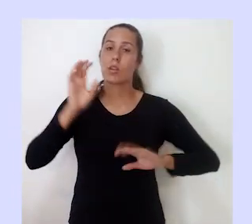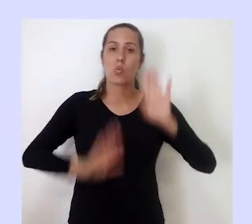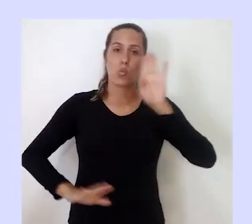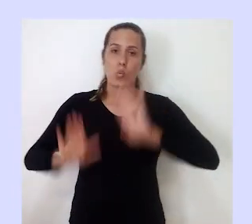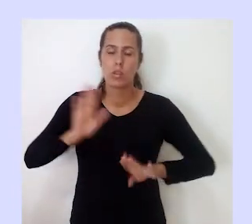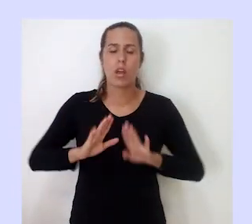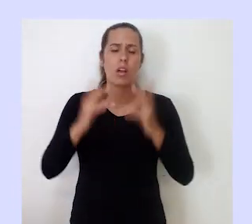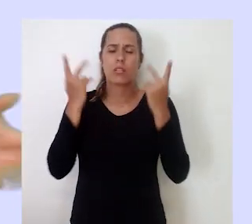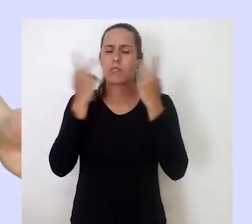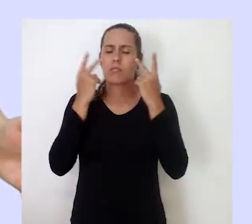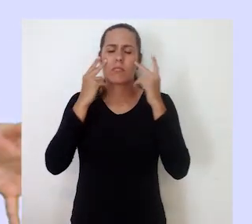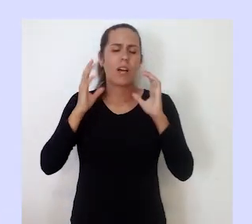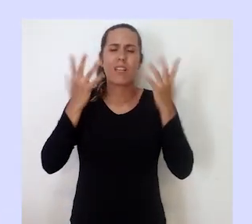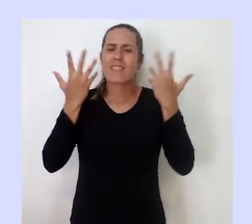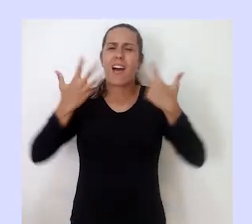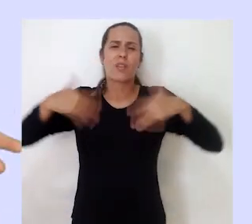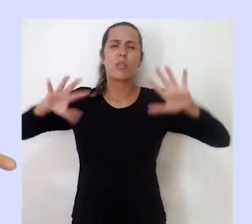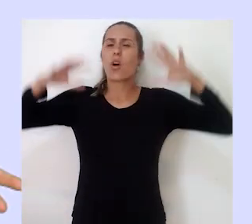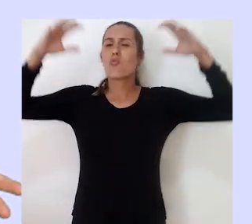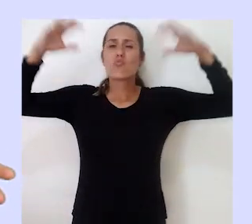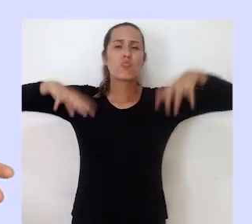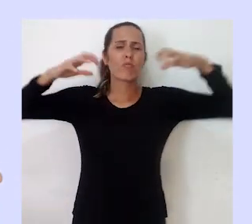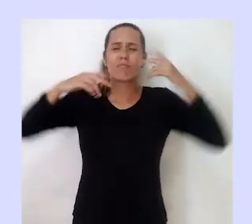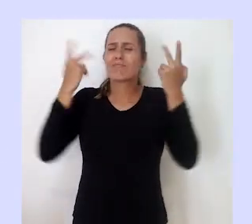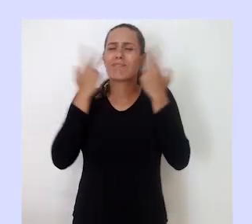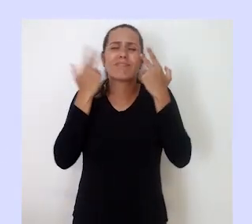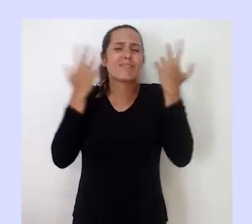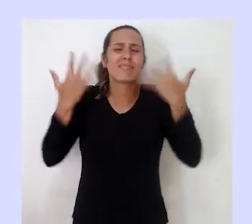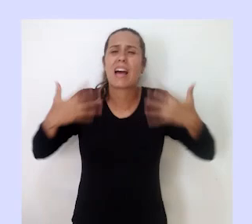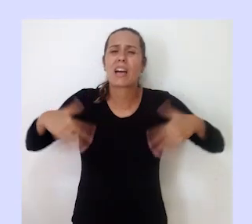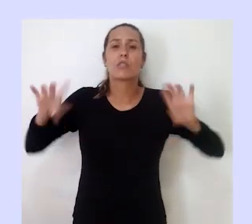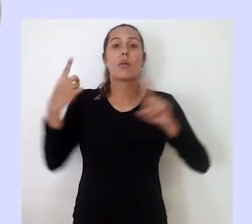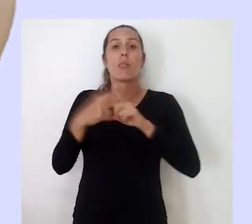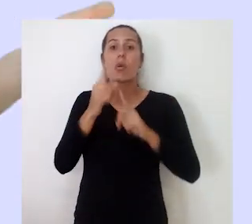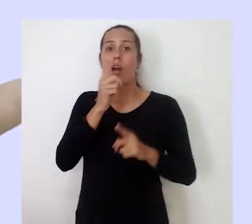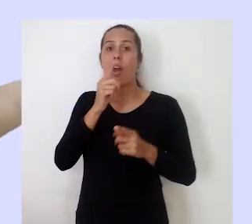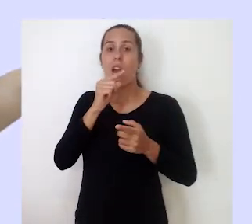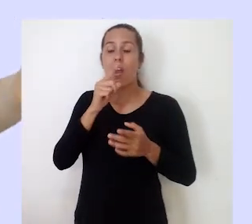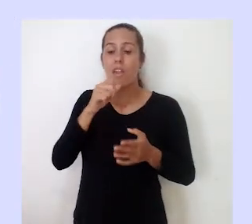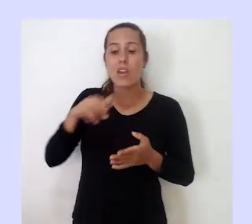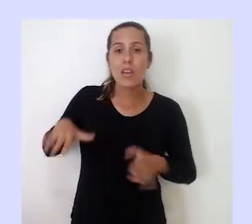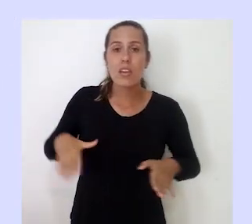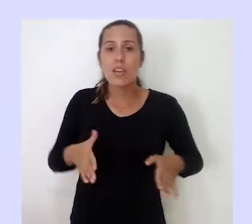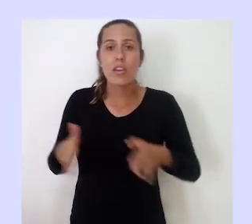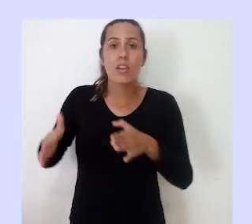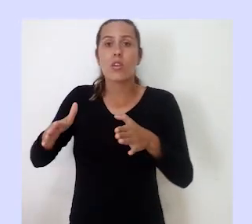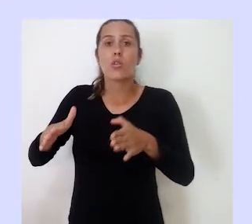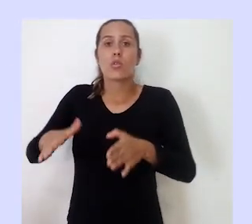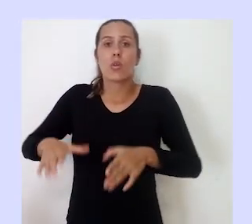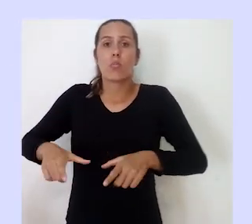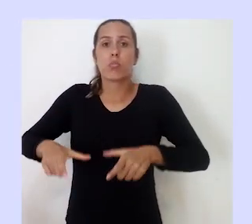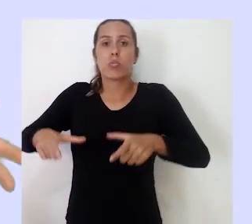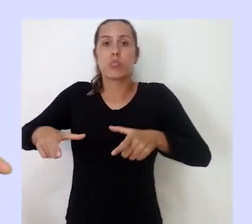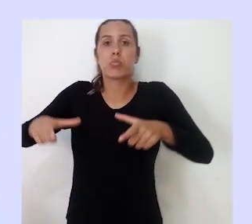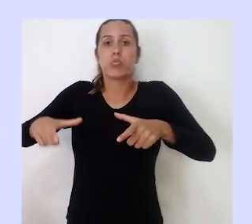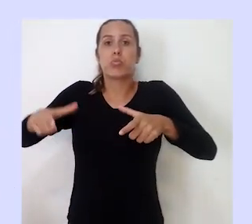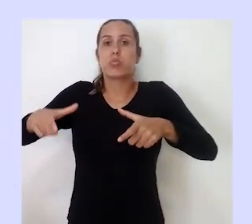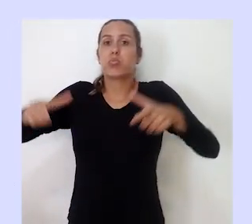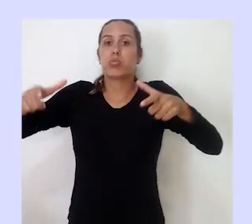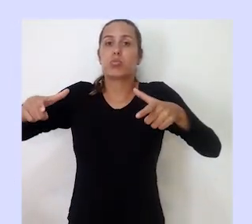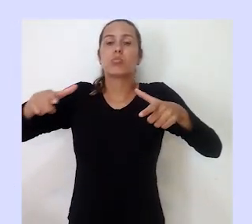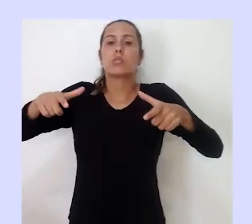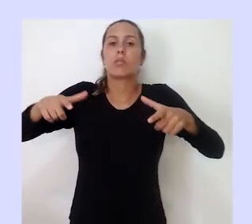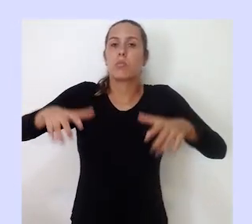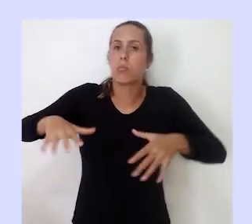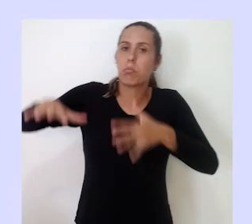um fenômeno natural. Por quê? Porque chuva é natural. E porque rios enchem. Então isso vai acontecer.